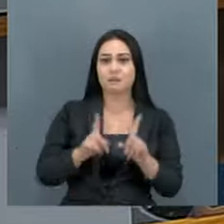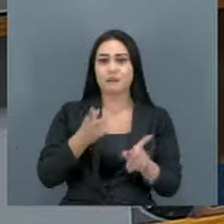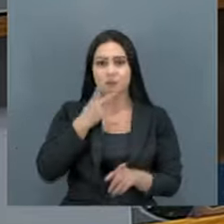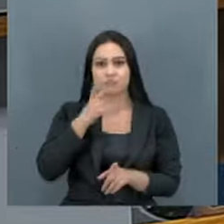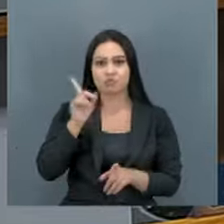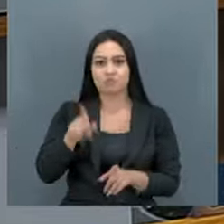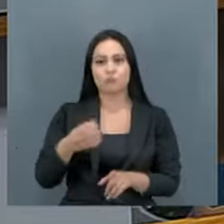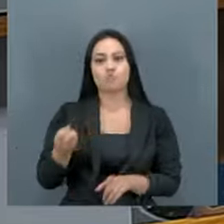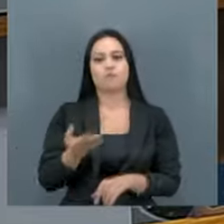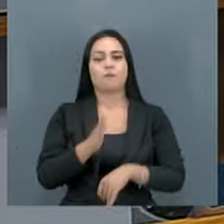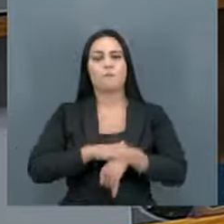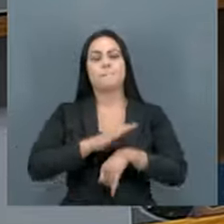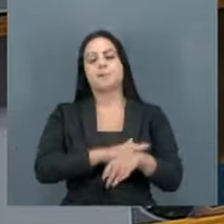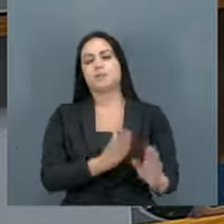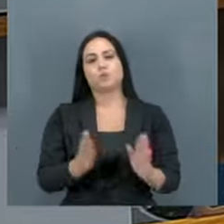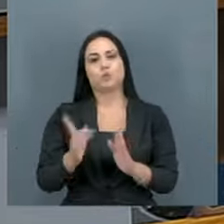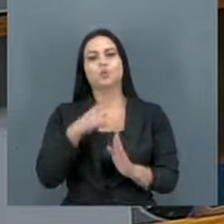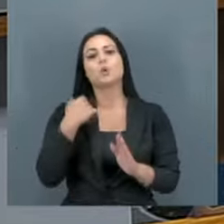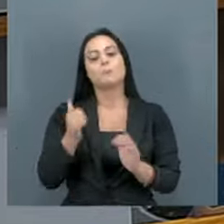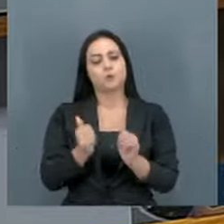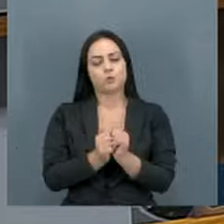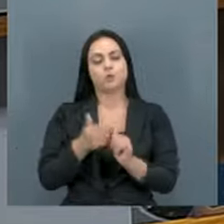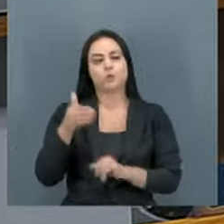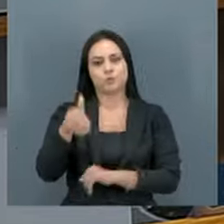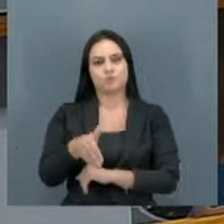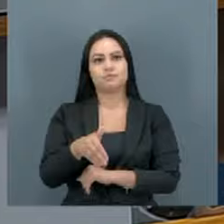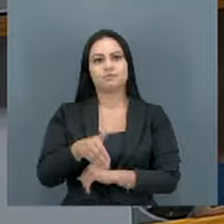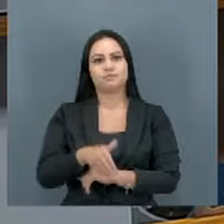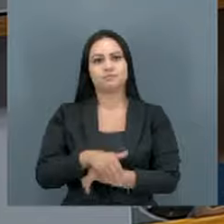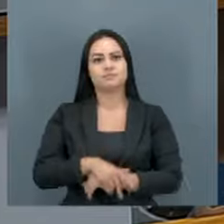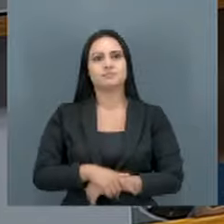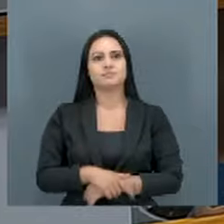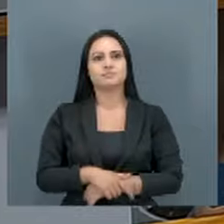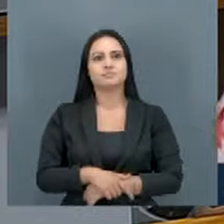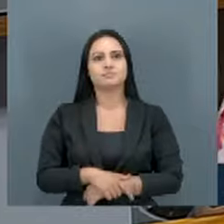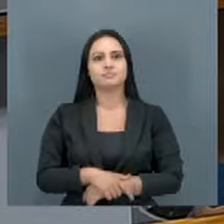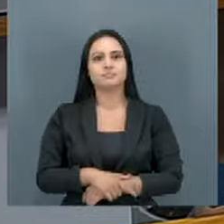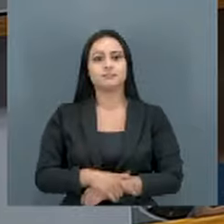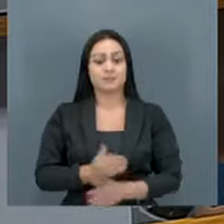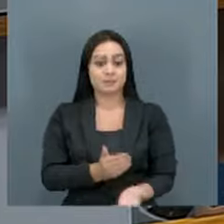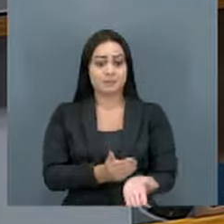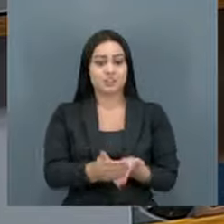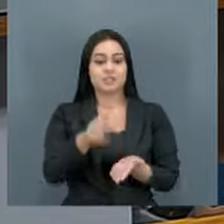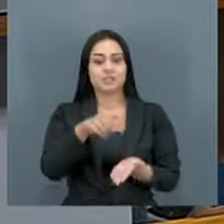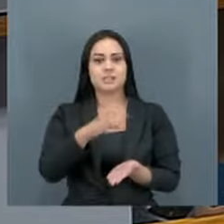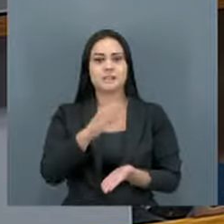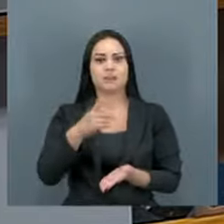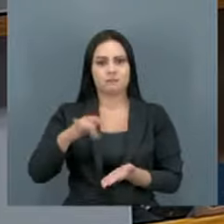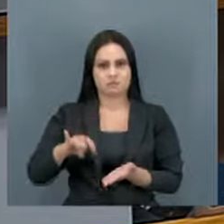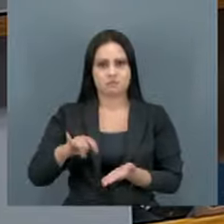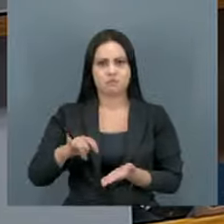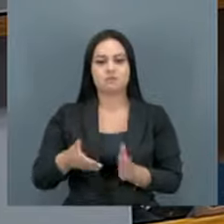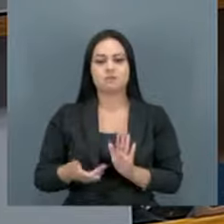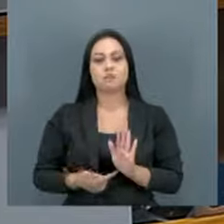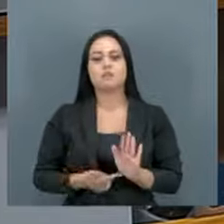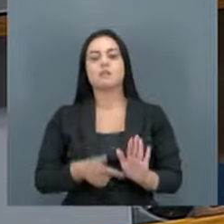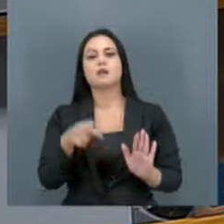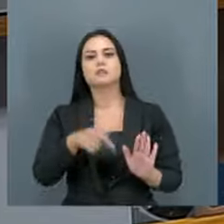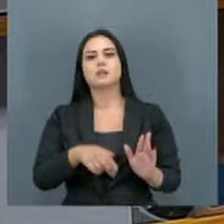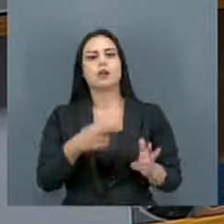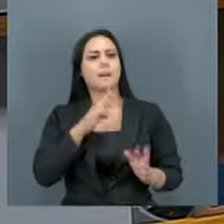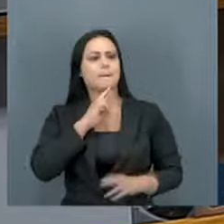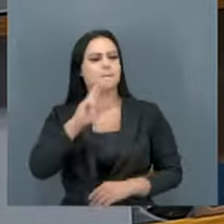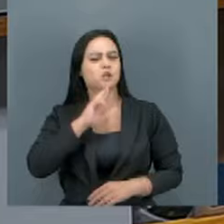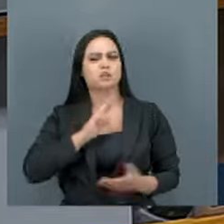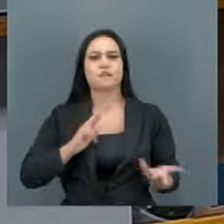um novo tempo. E a gente pode junto, cacique Graciano, cacique Arnaldo, a partir dessa CPI, trazer muitas